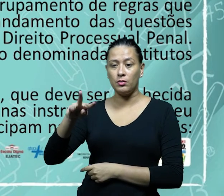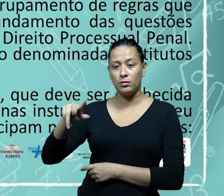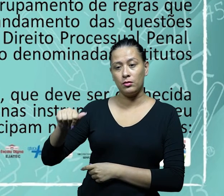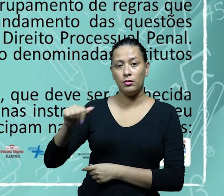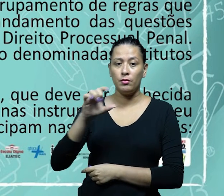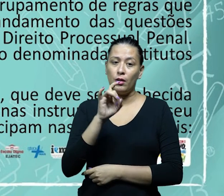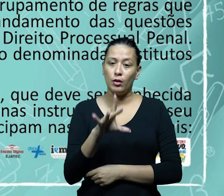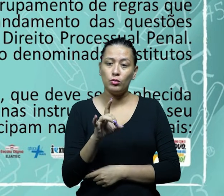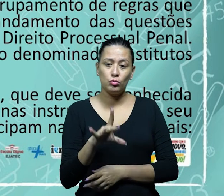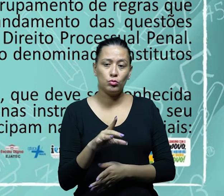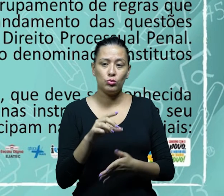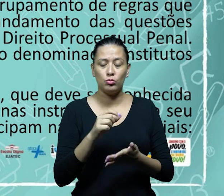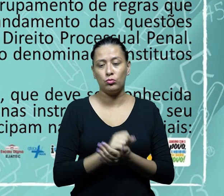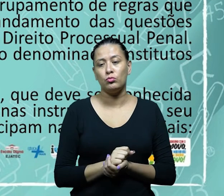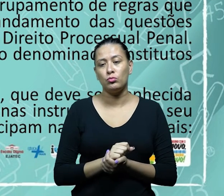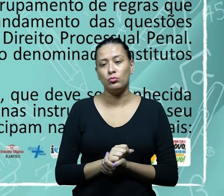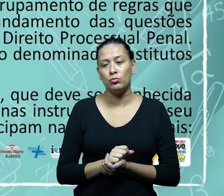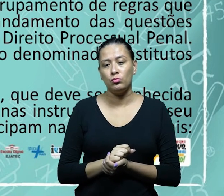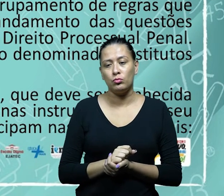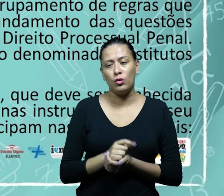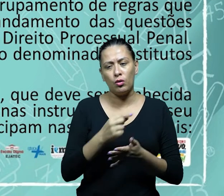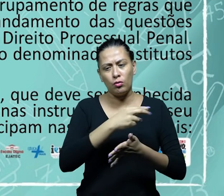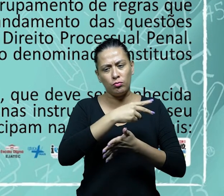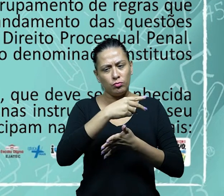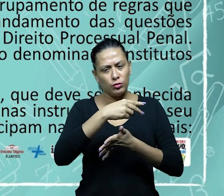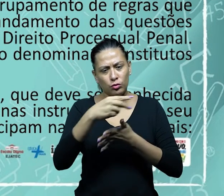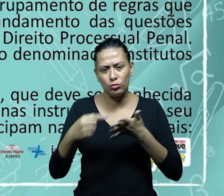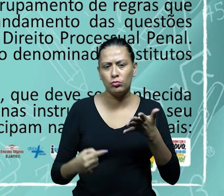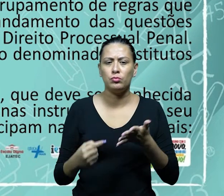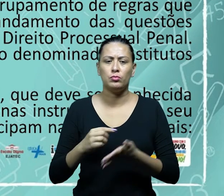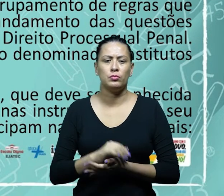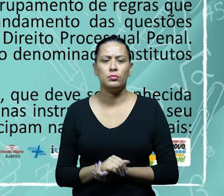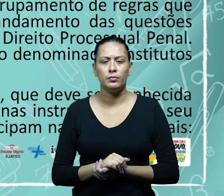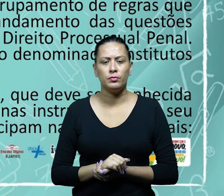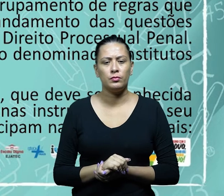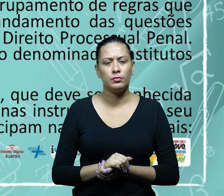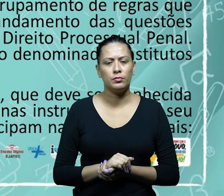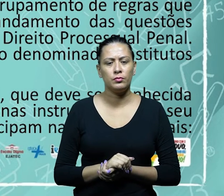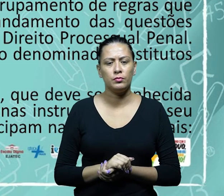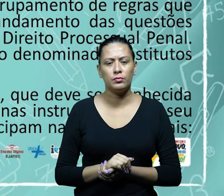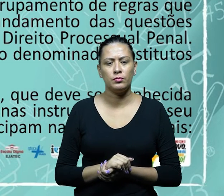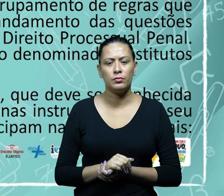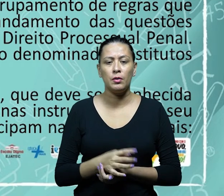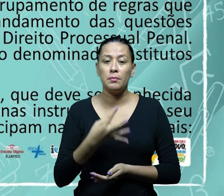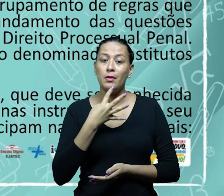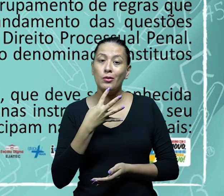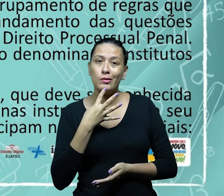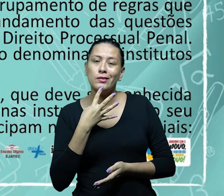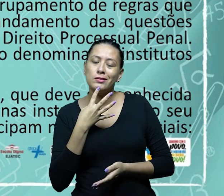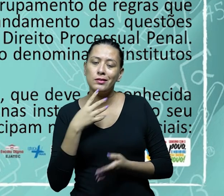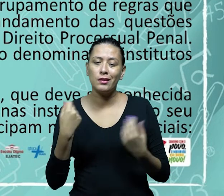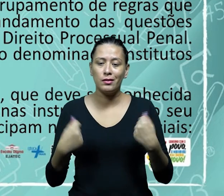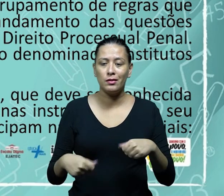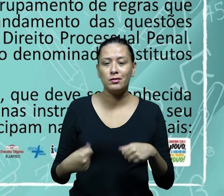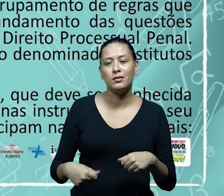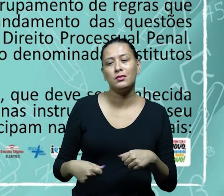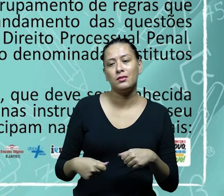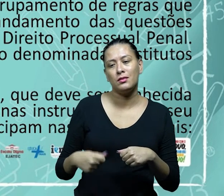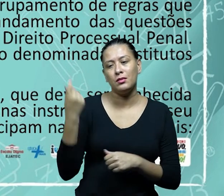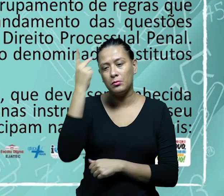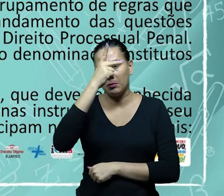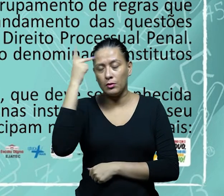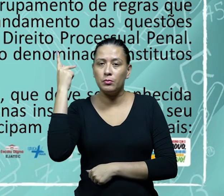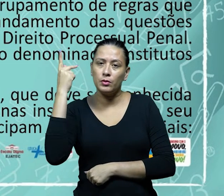enquanto que adjetivas em adjetivo é natural da natureza apenas instrumental né e instrumental